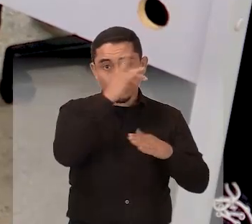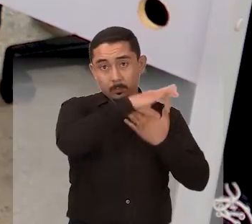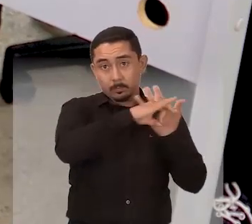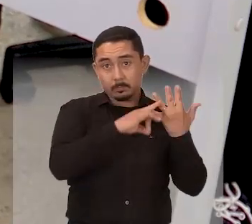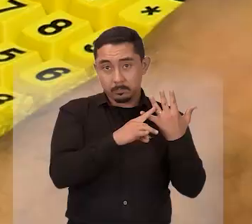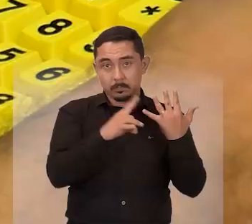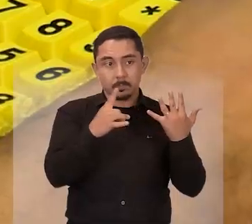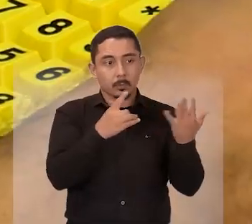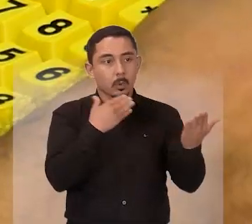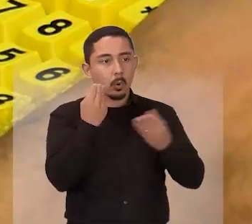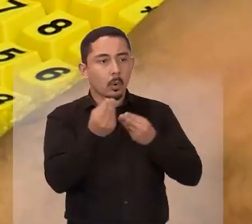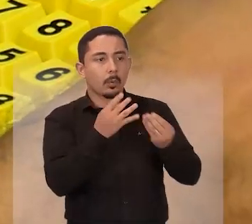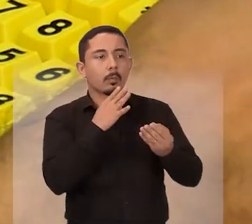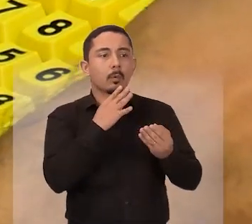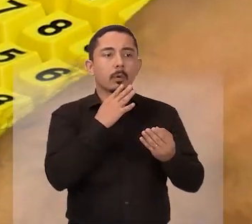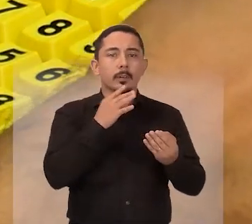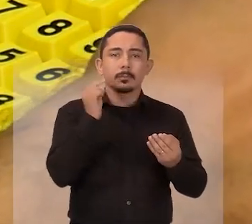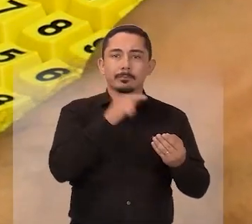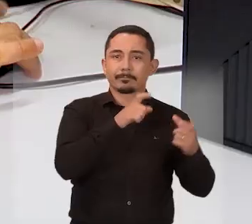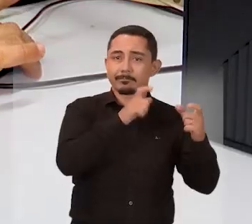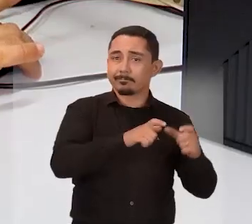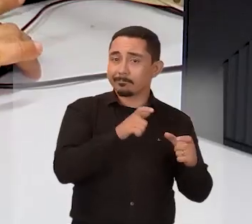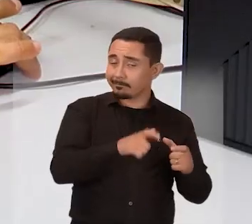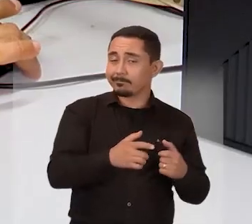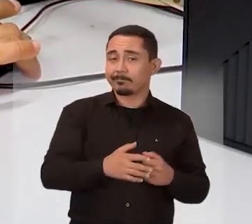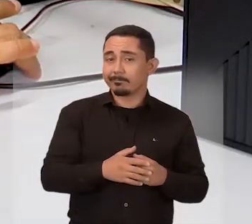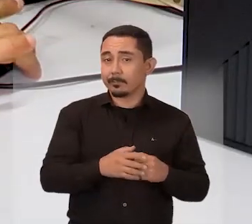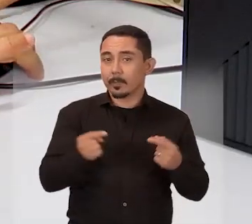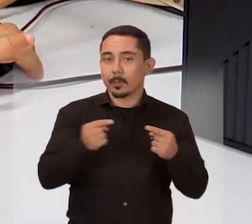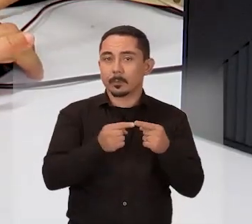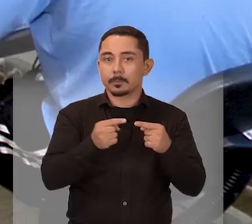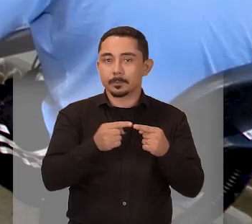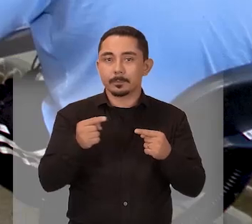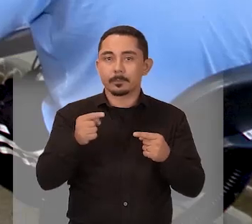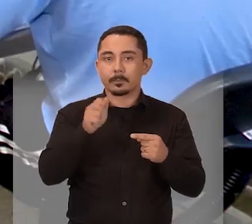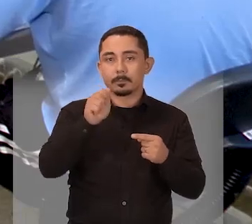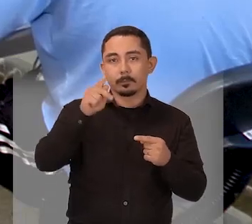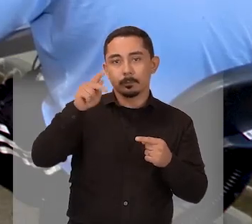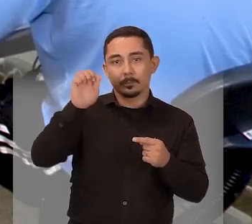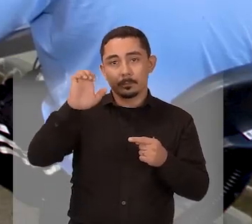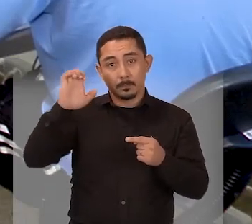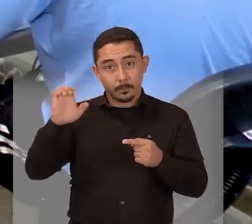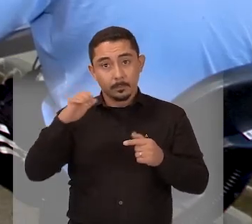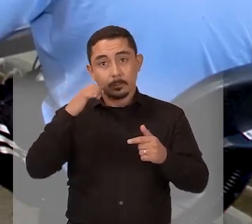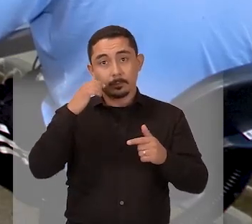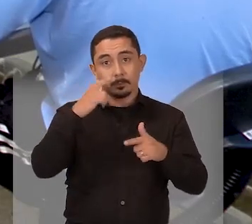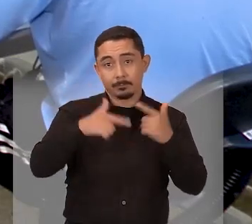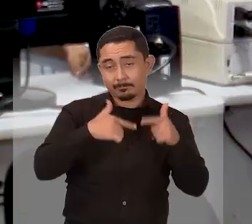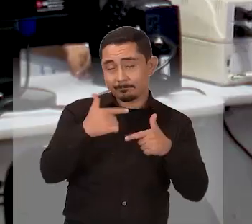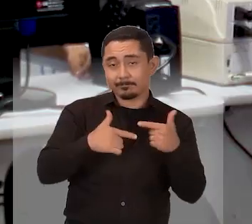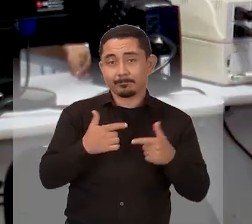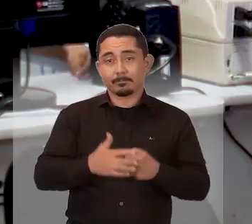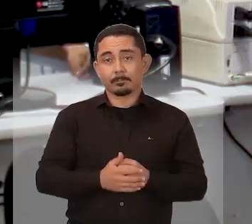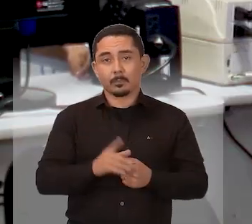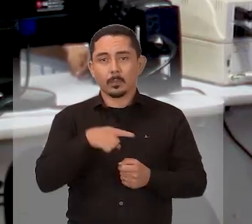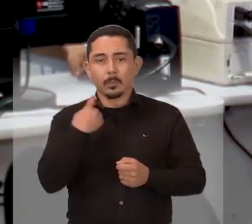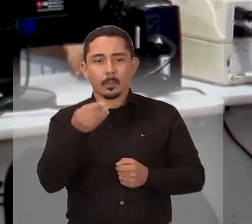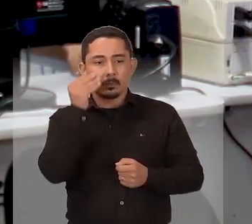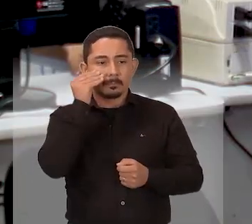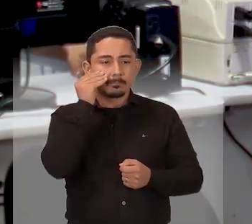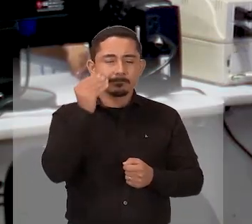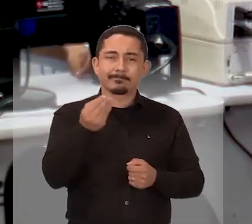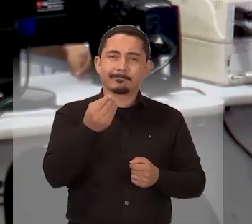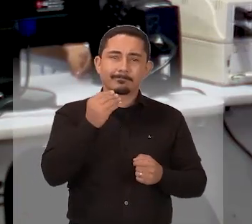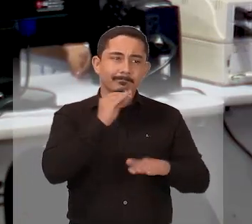a assimilarem conhecimentos para a conquista de uma colocação. É o chamado APAE Emprego. A gente vai tentar desenvolver